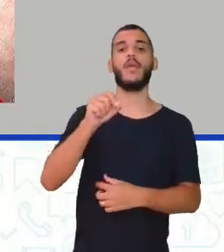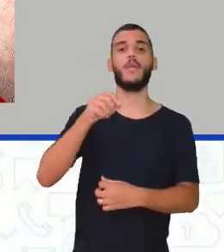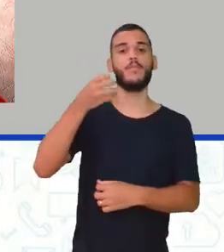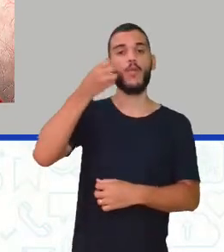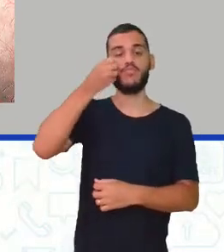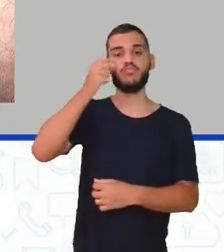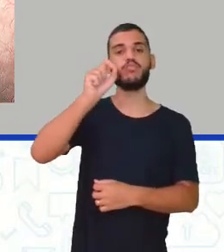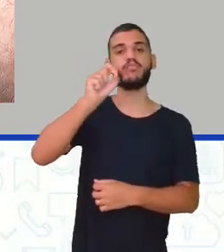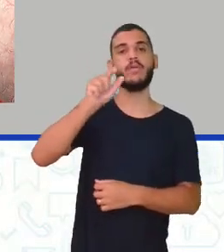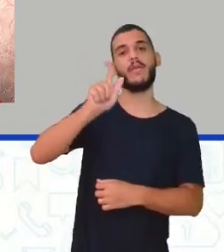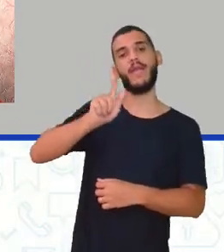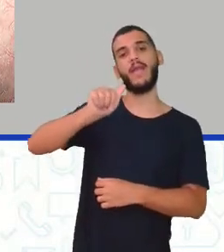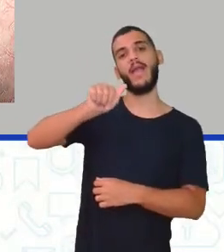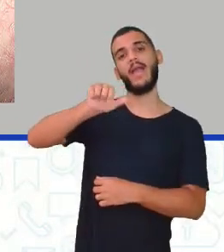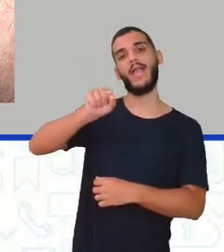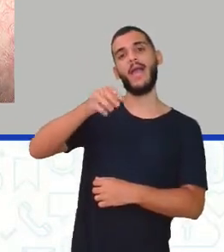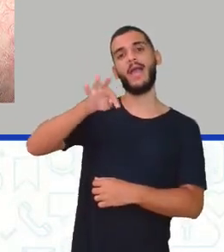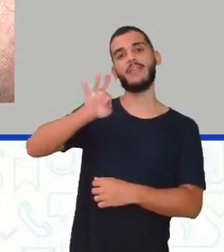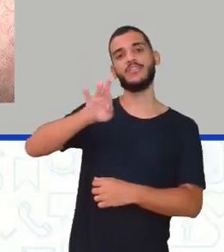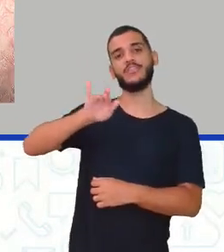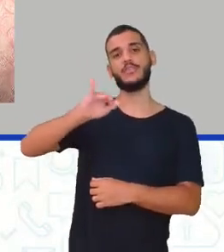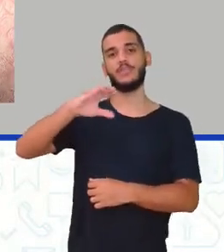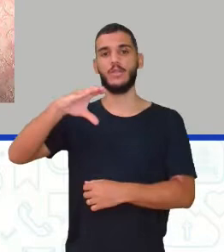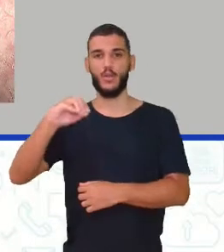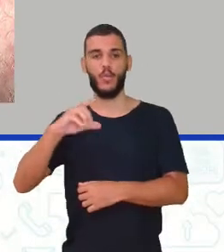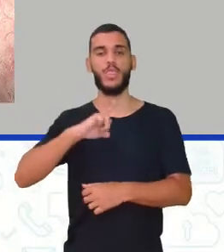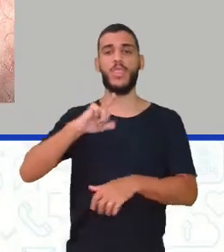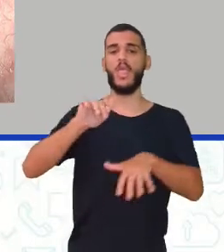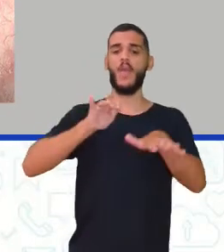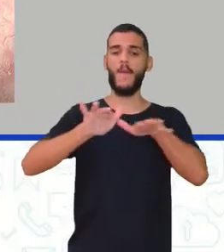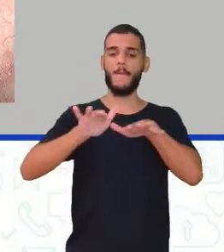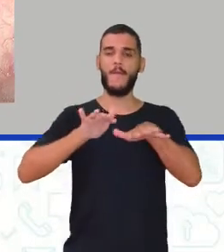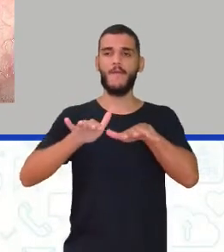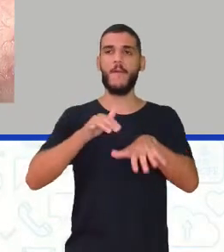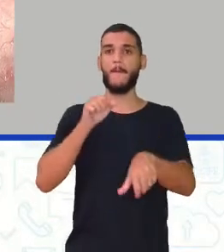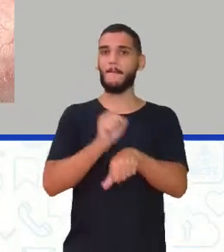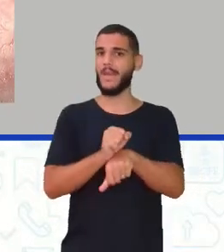pode parar. Então, vai continuar. Imagina você que